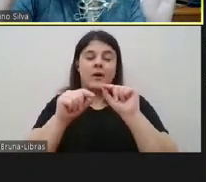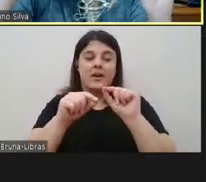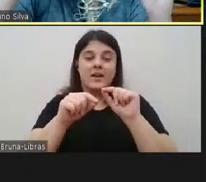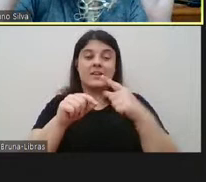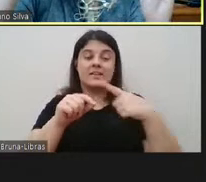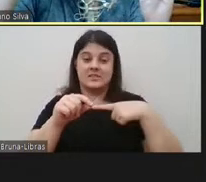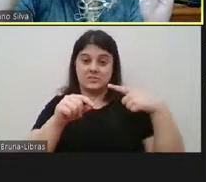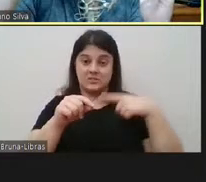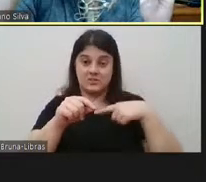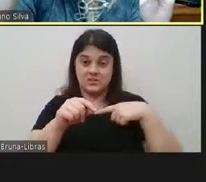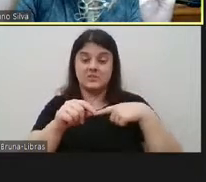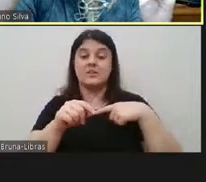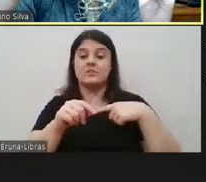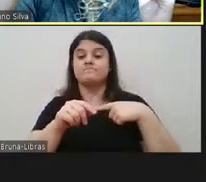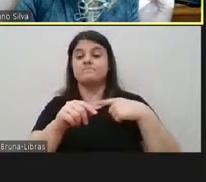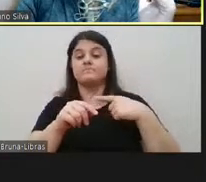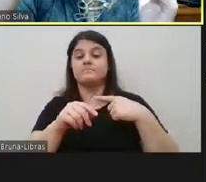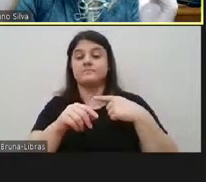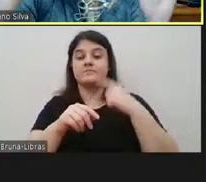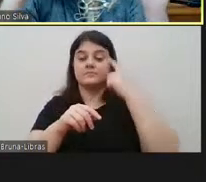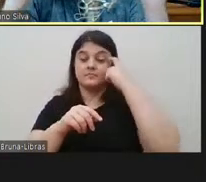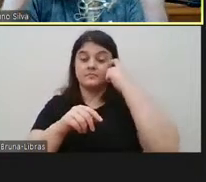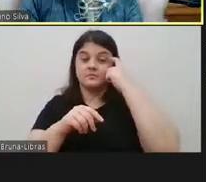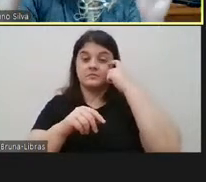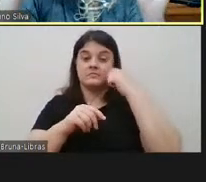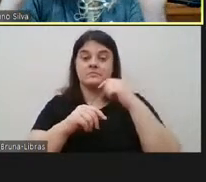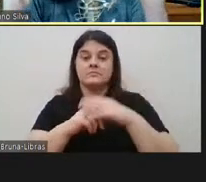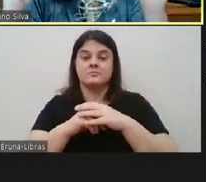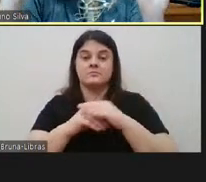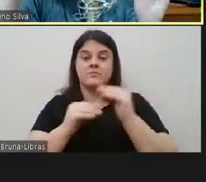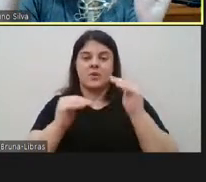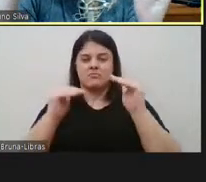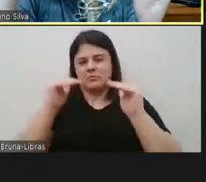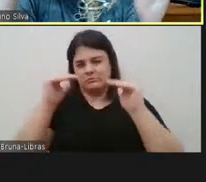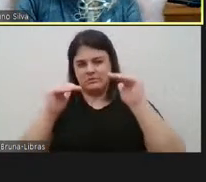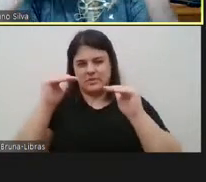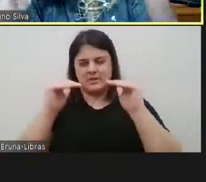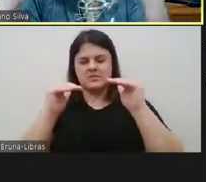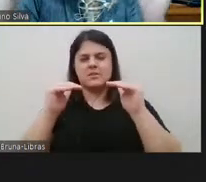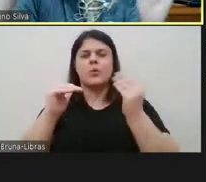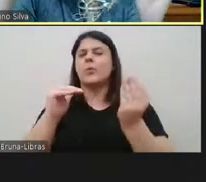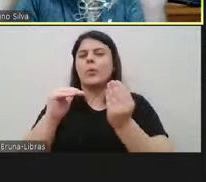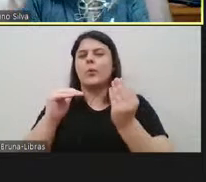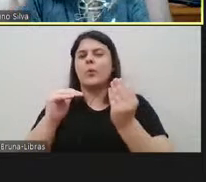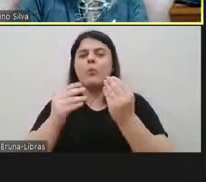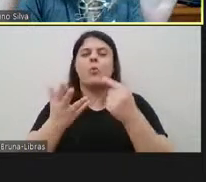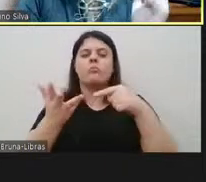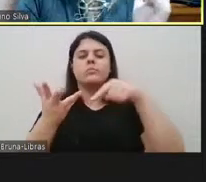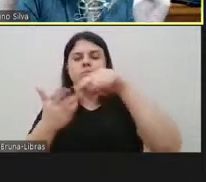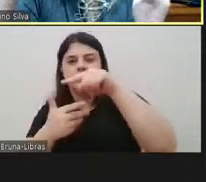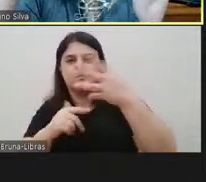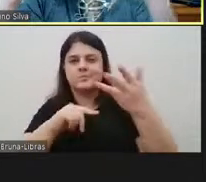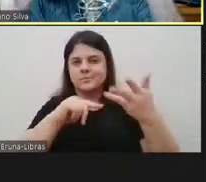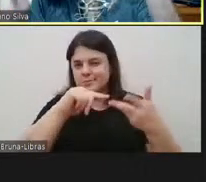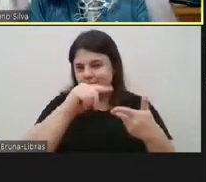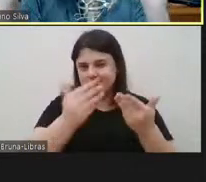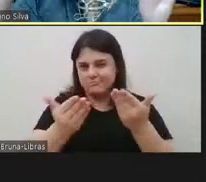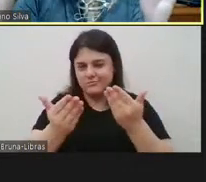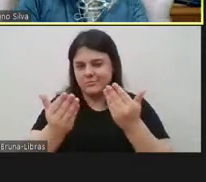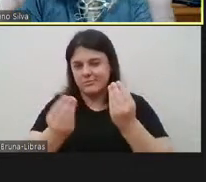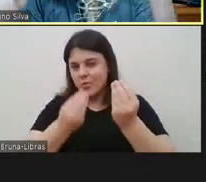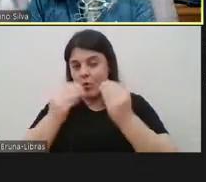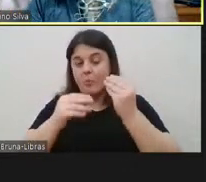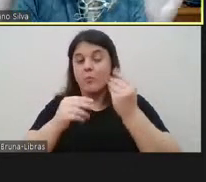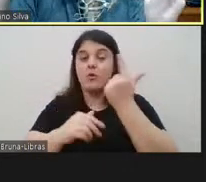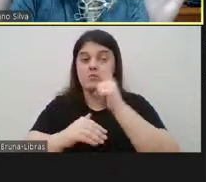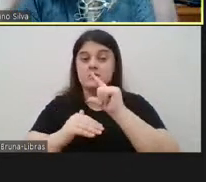um sistema que pudesse funcionar na base do chamados check balances vamos assim ou dos pesos e contra freios né ou seja